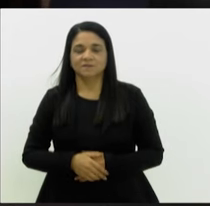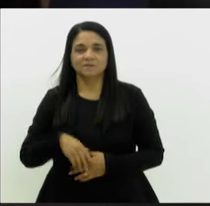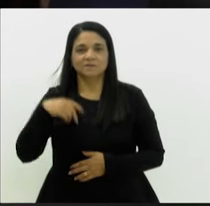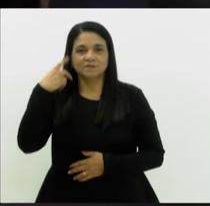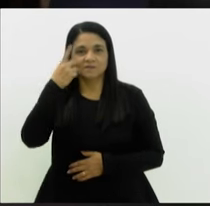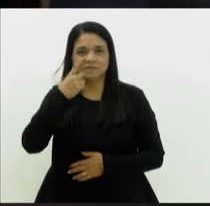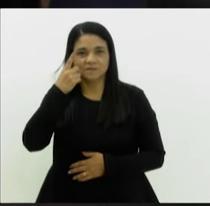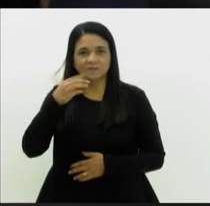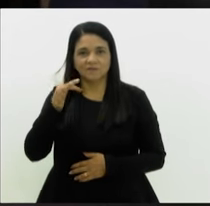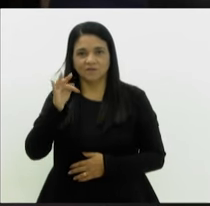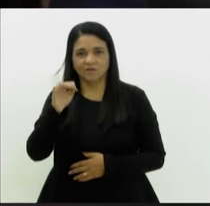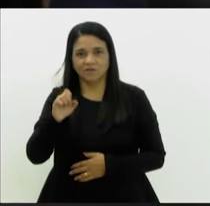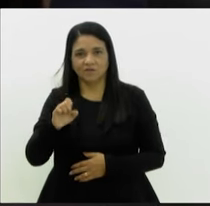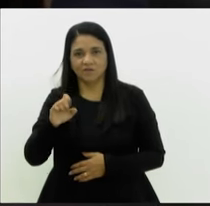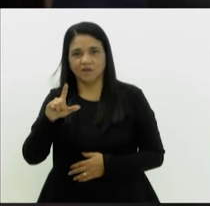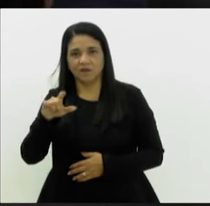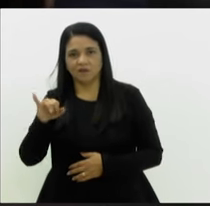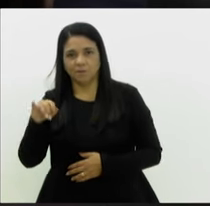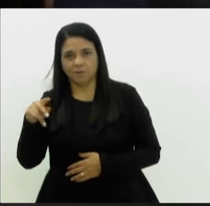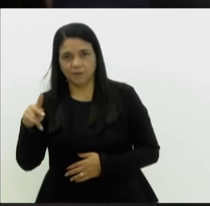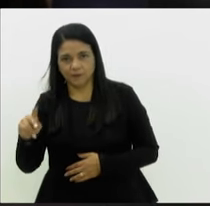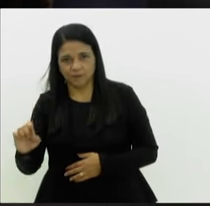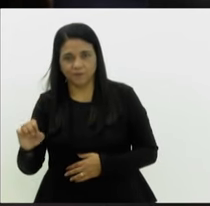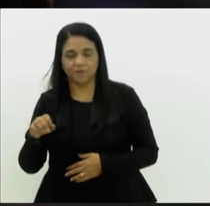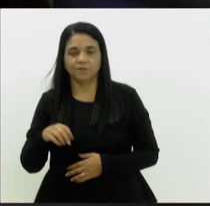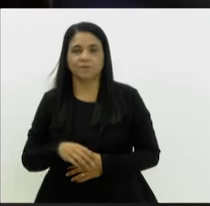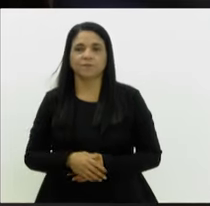Deputado Felipe Soares.